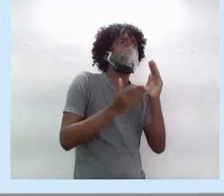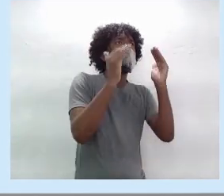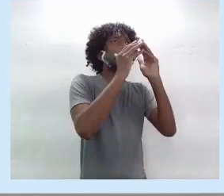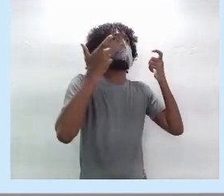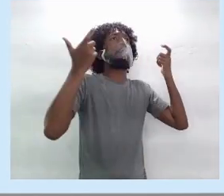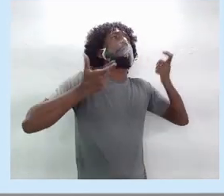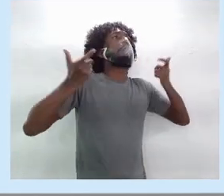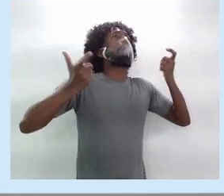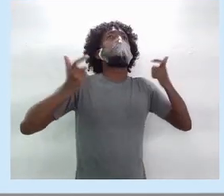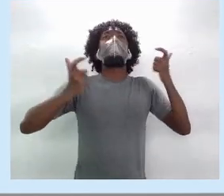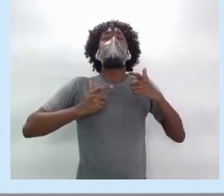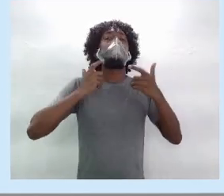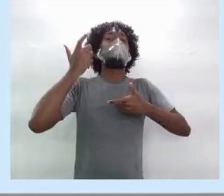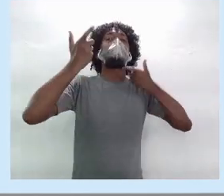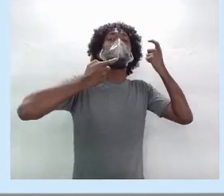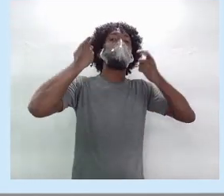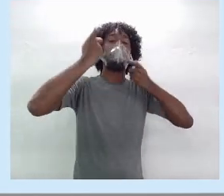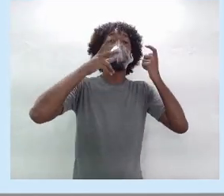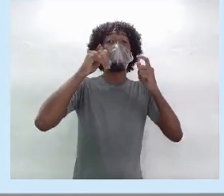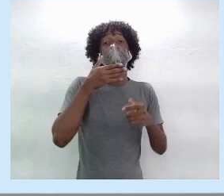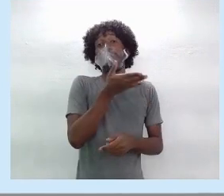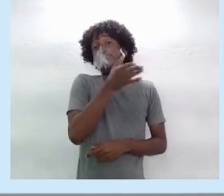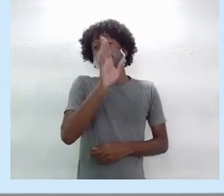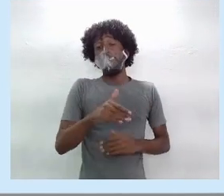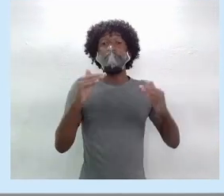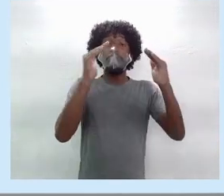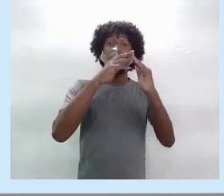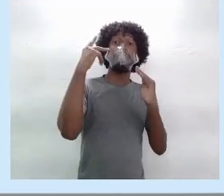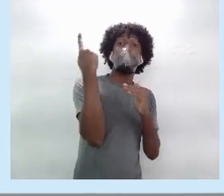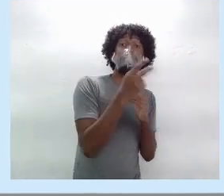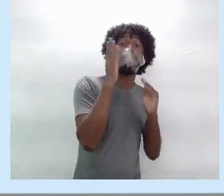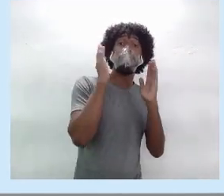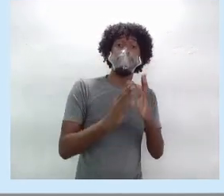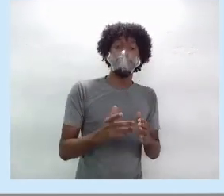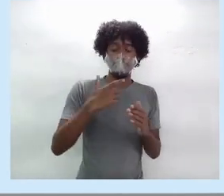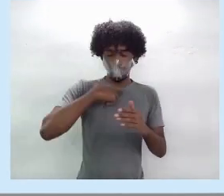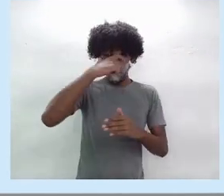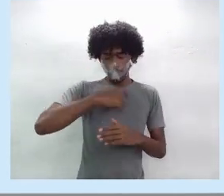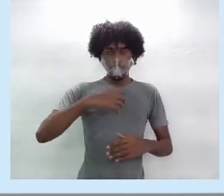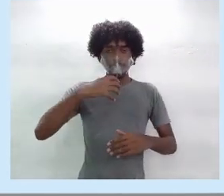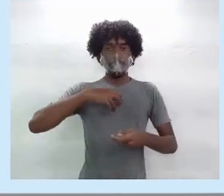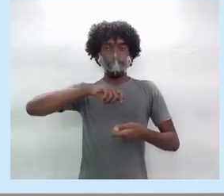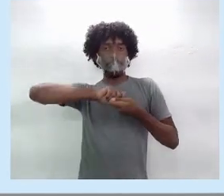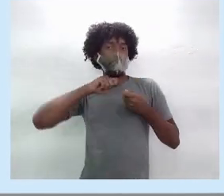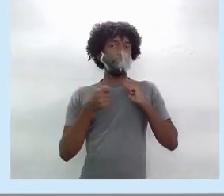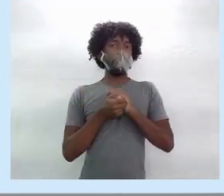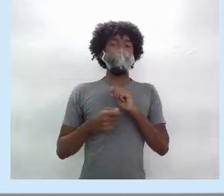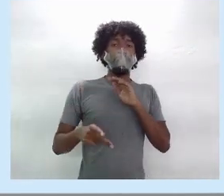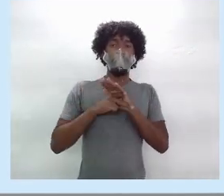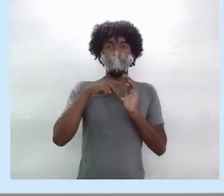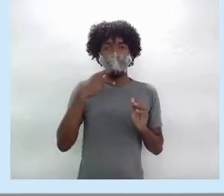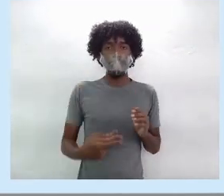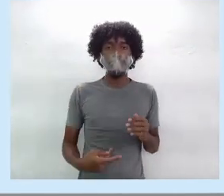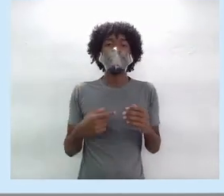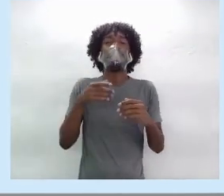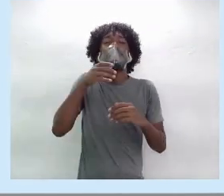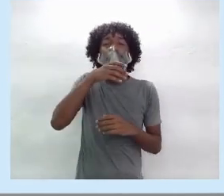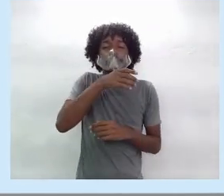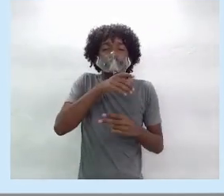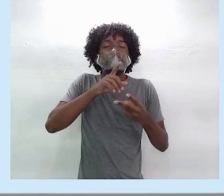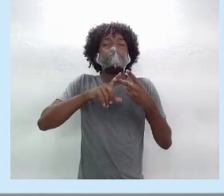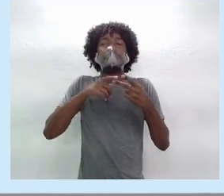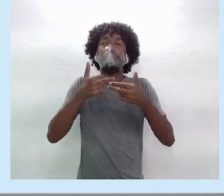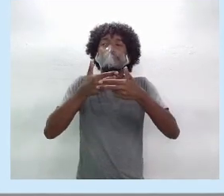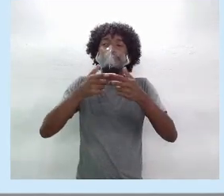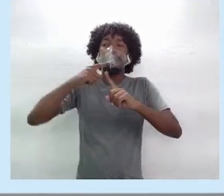animal foi a casa em que o animal ele se adaptou àquela temperatura, ele